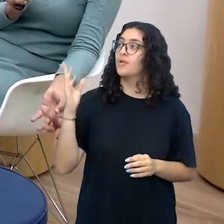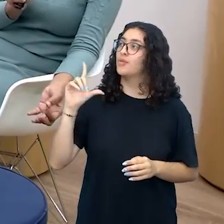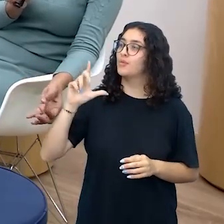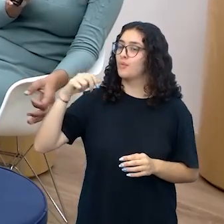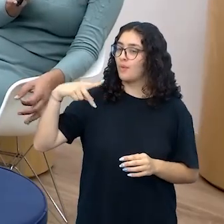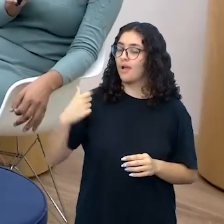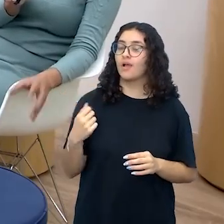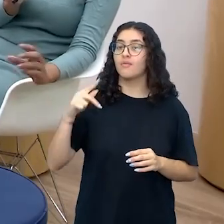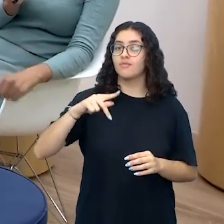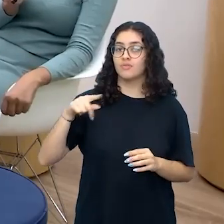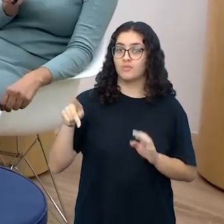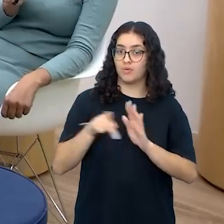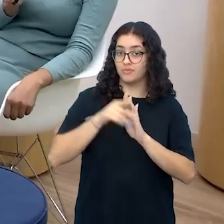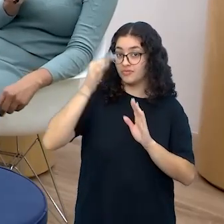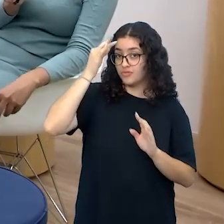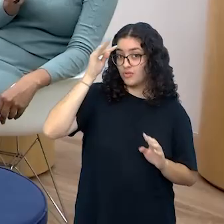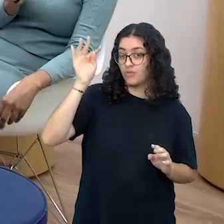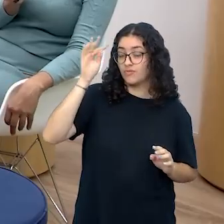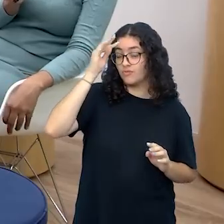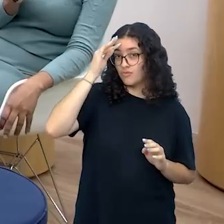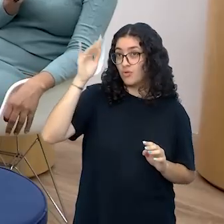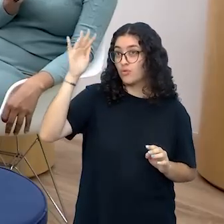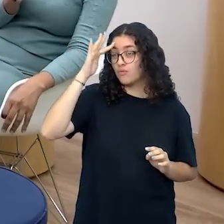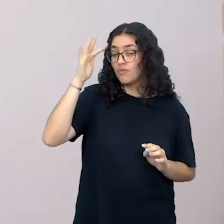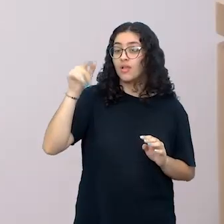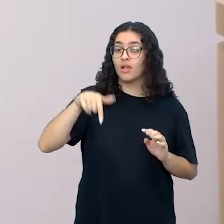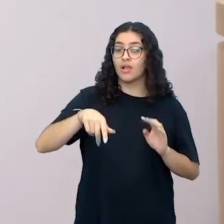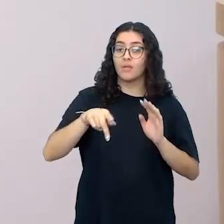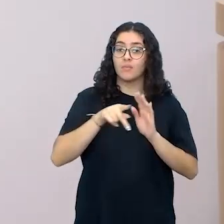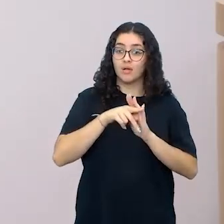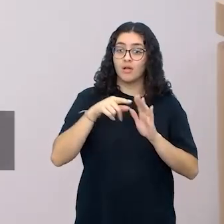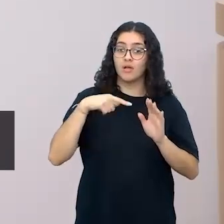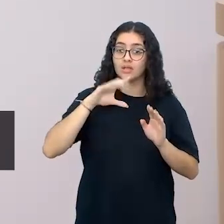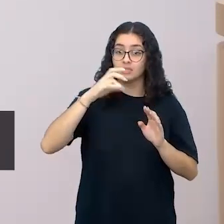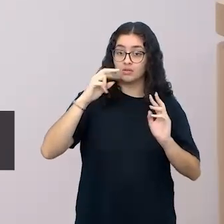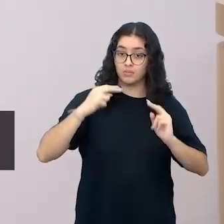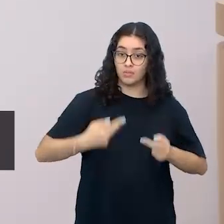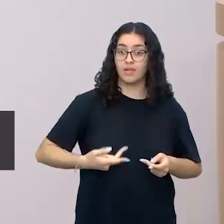professora de Filosofia da Rede e atualmente formadora aqui na equipe de Ciências